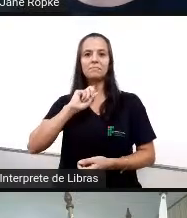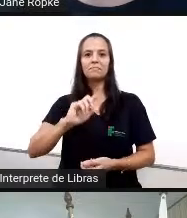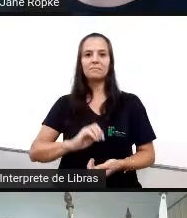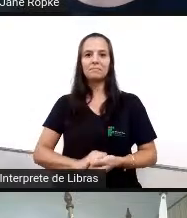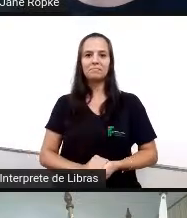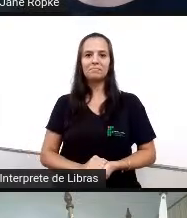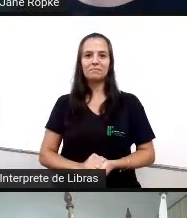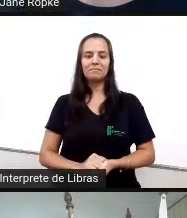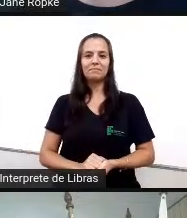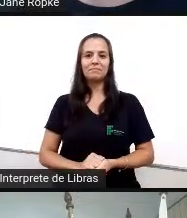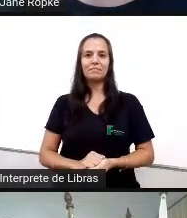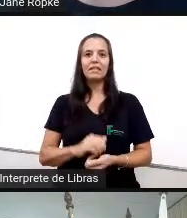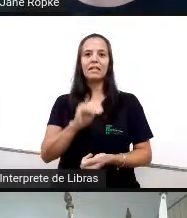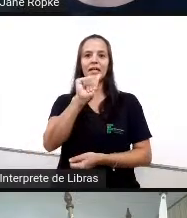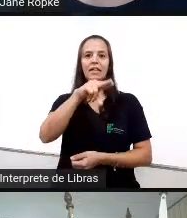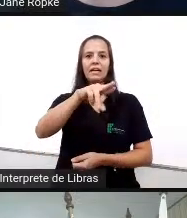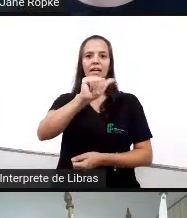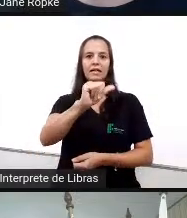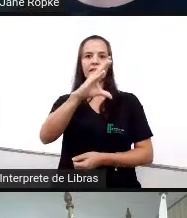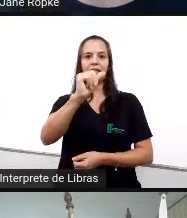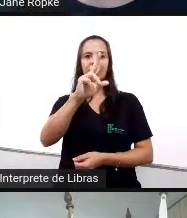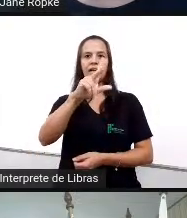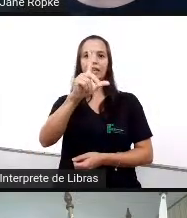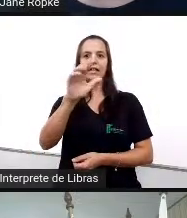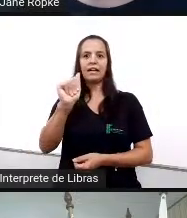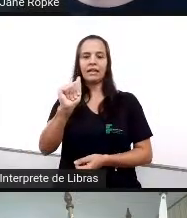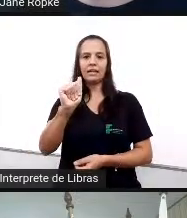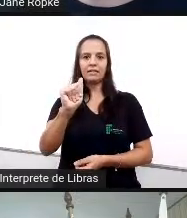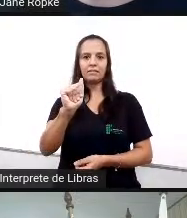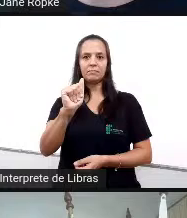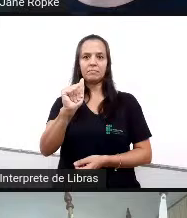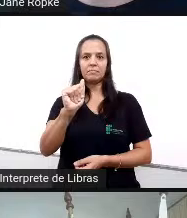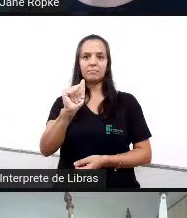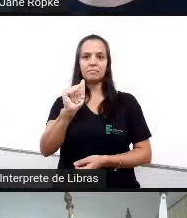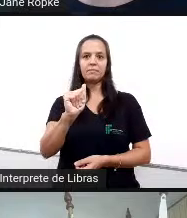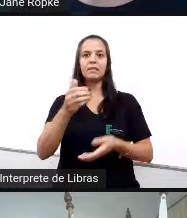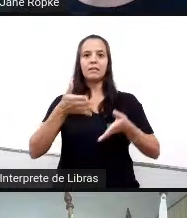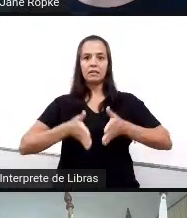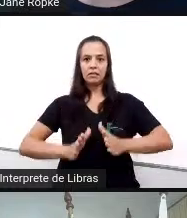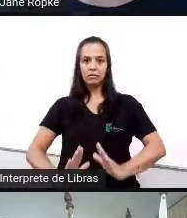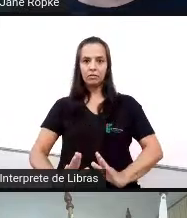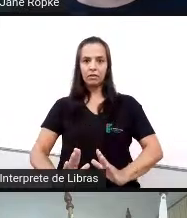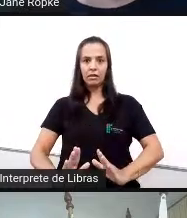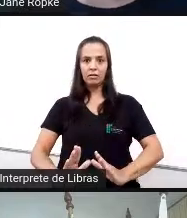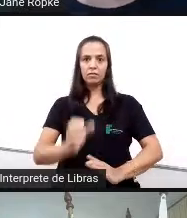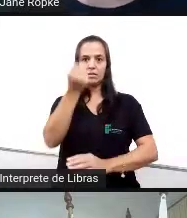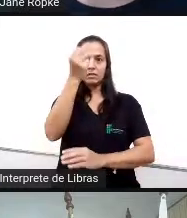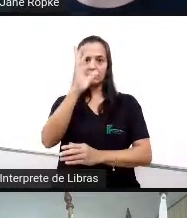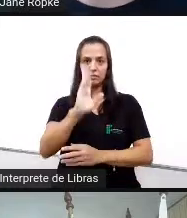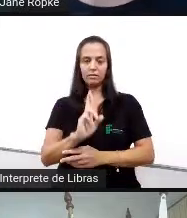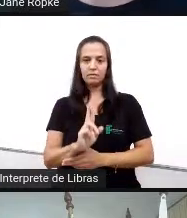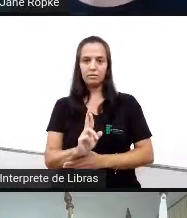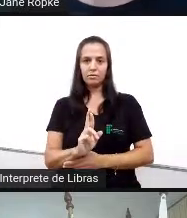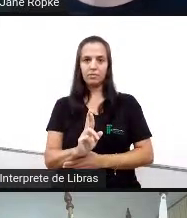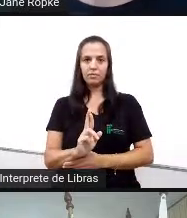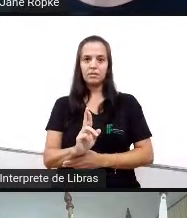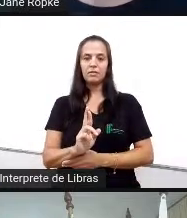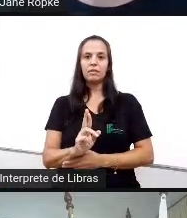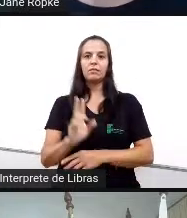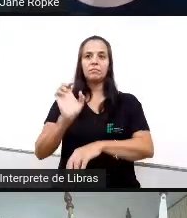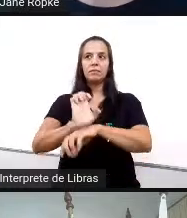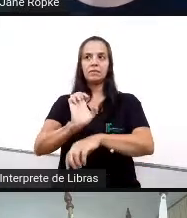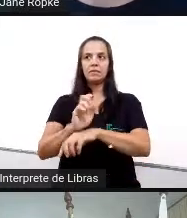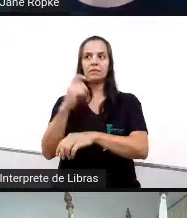Ana Carla da Silva Bonesso, natural da cidade de Santa Rosa, estado do